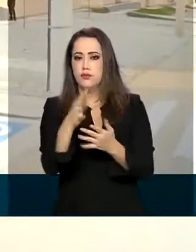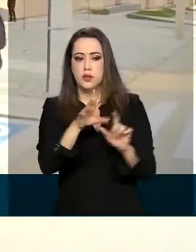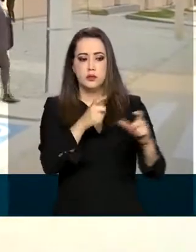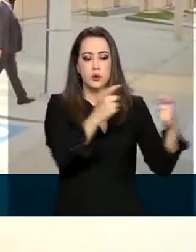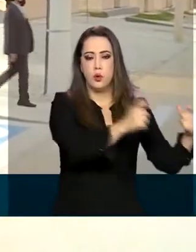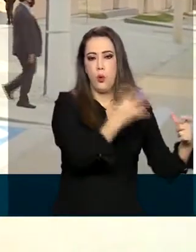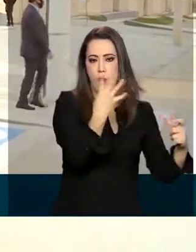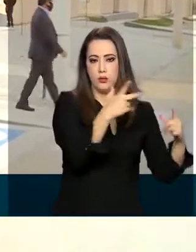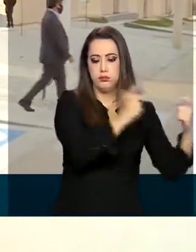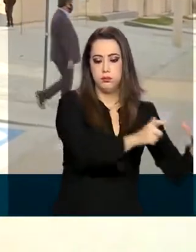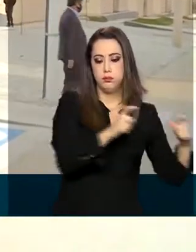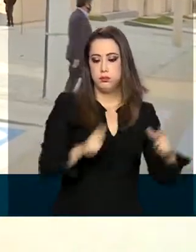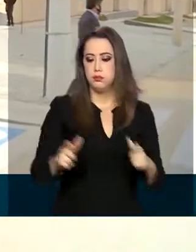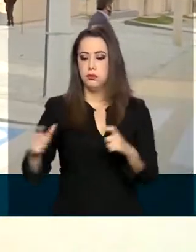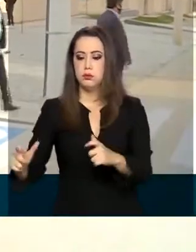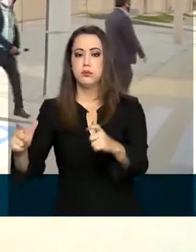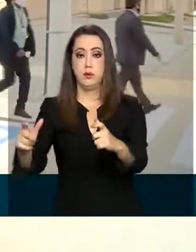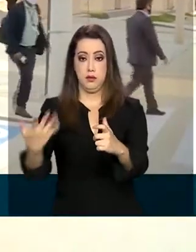em Bagé.